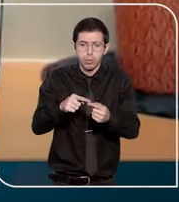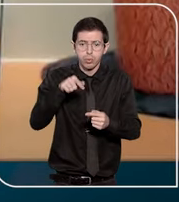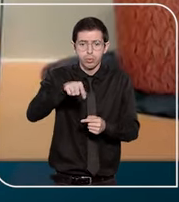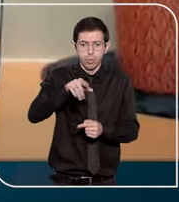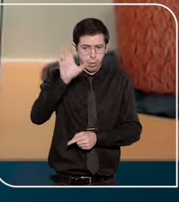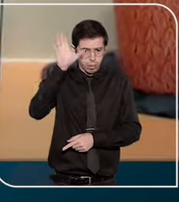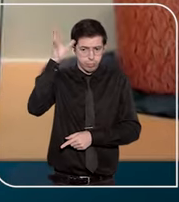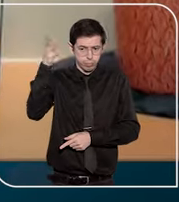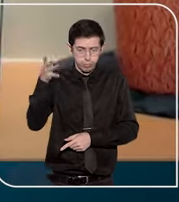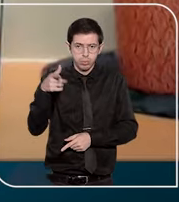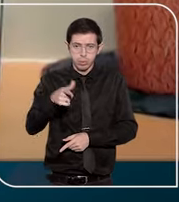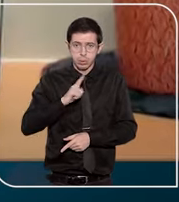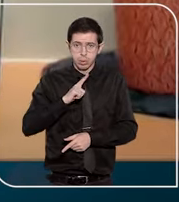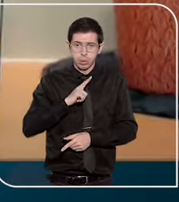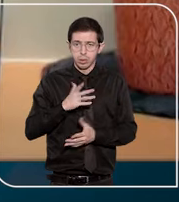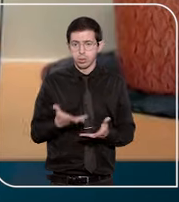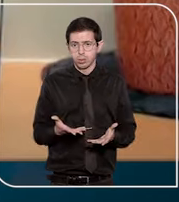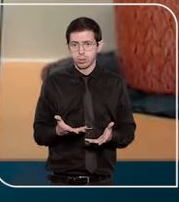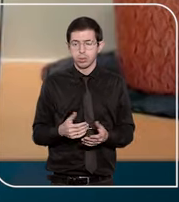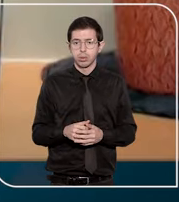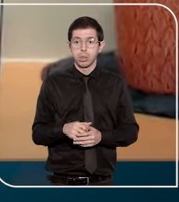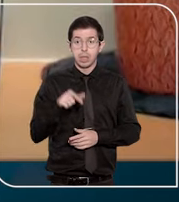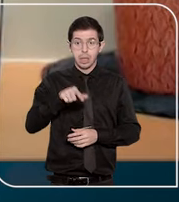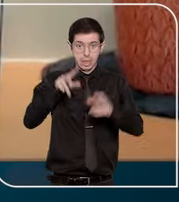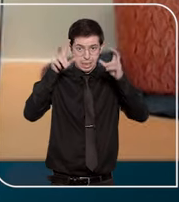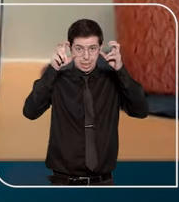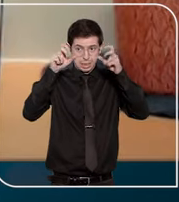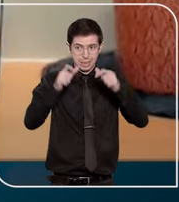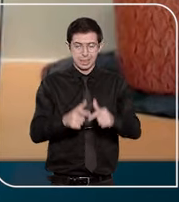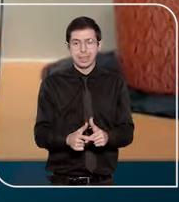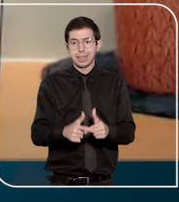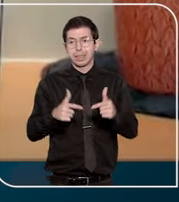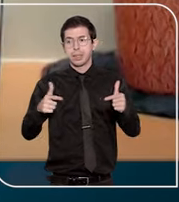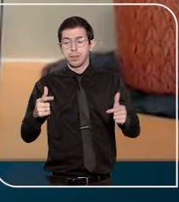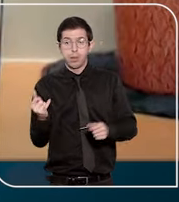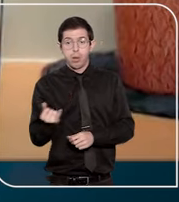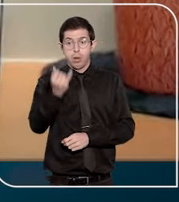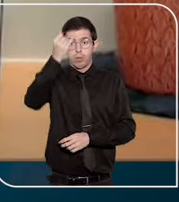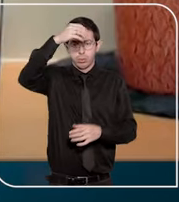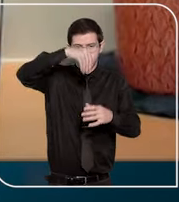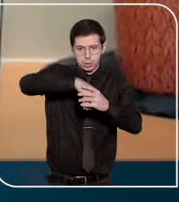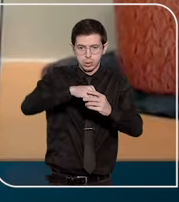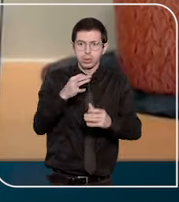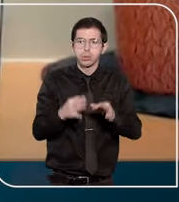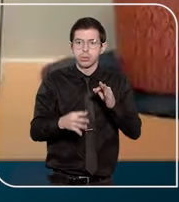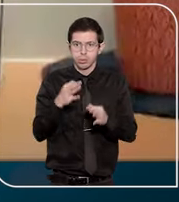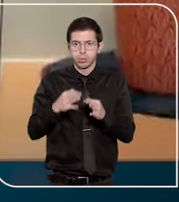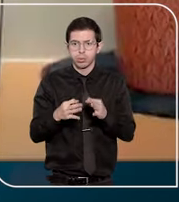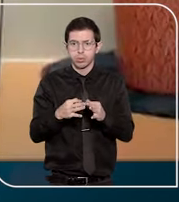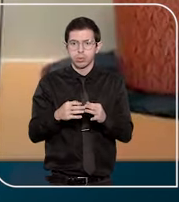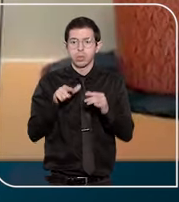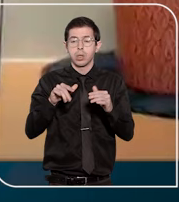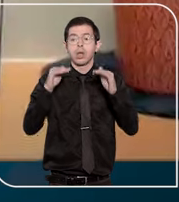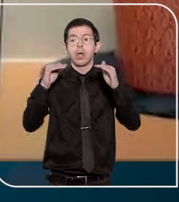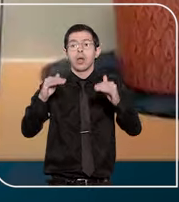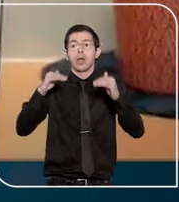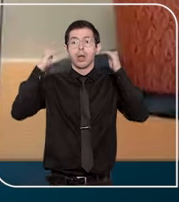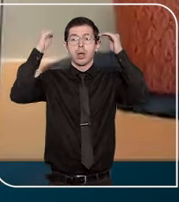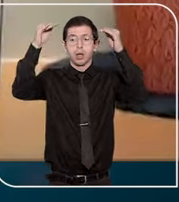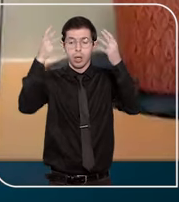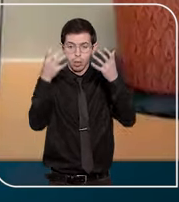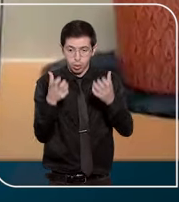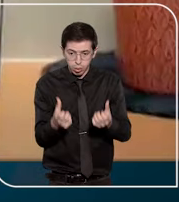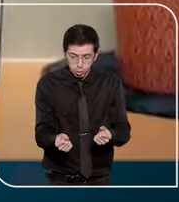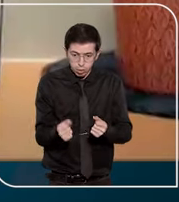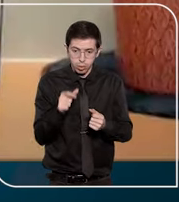tomando. E nesse tema, é tamanha essa relevância jurídica que o Supremo reconheceu a repercussão geral, como